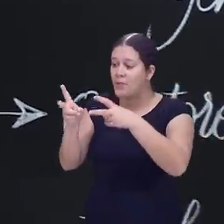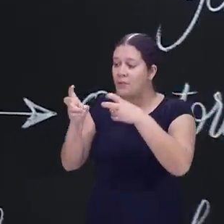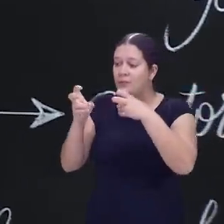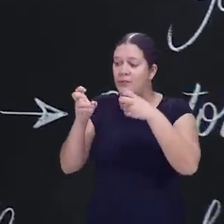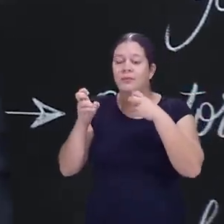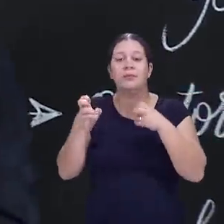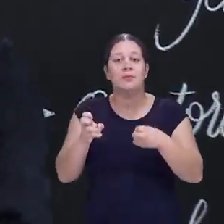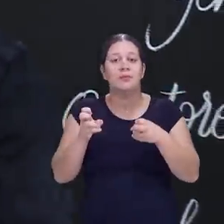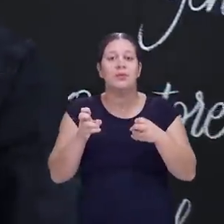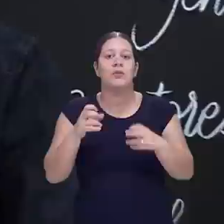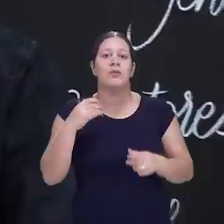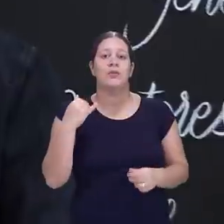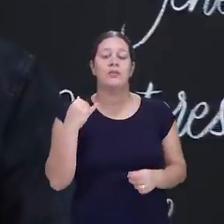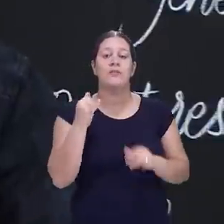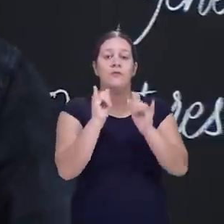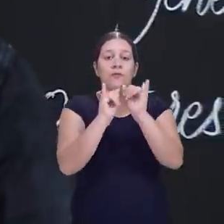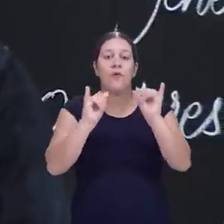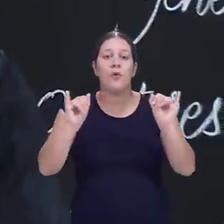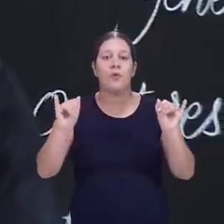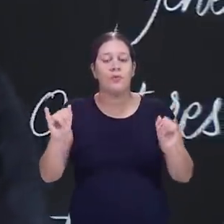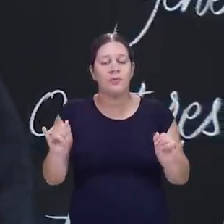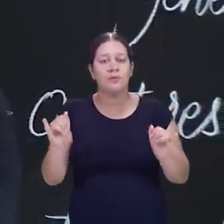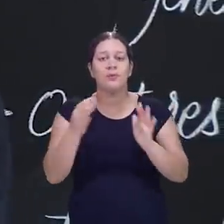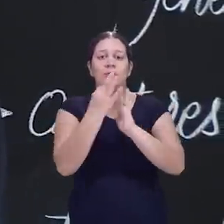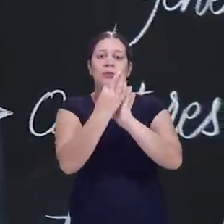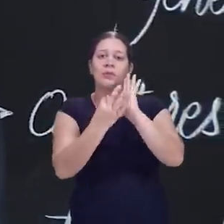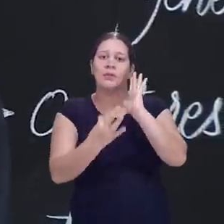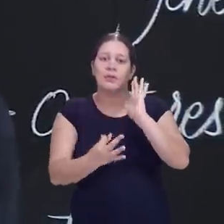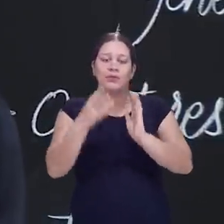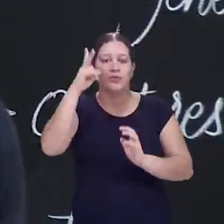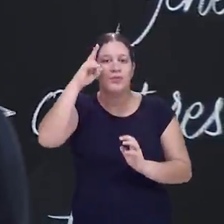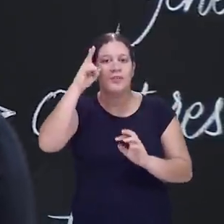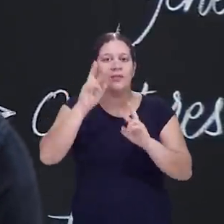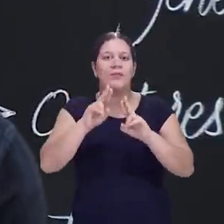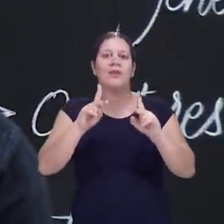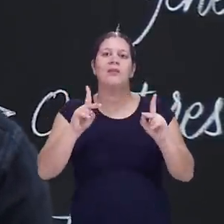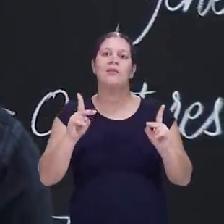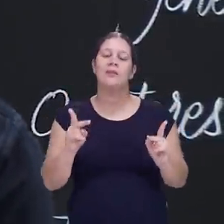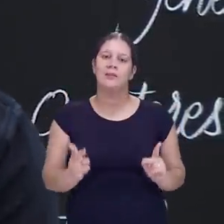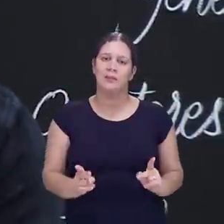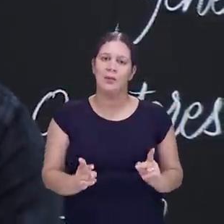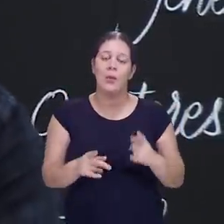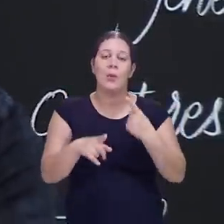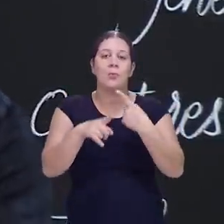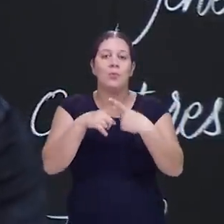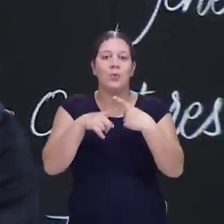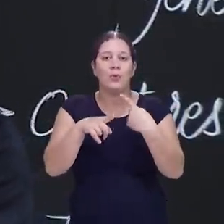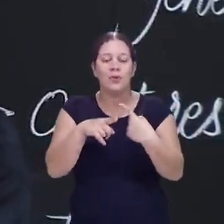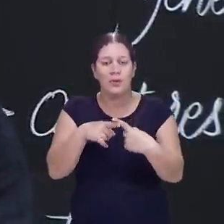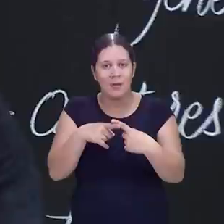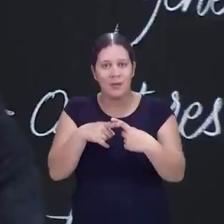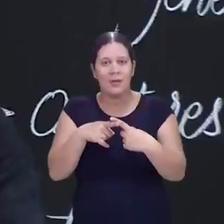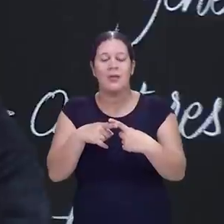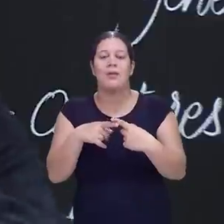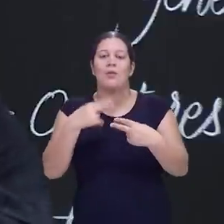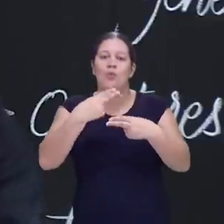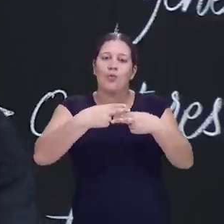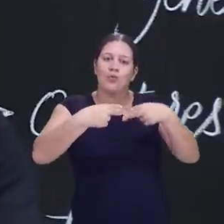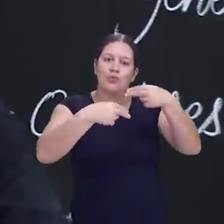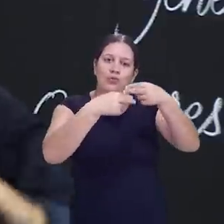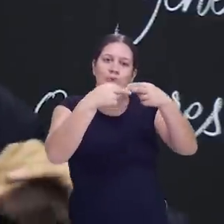de colocar esse tipo de informação é um pouco diferente do texto narrativo, é muito diferente do texto narrativo, que o narrador constrói